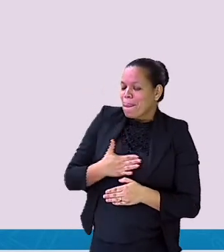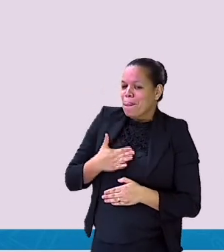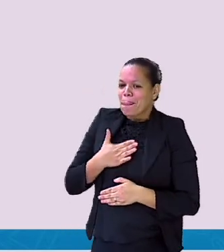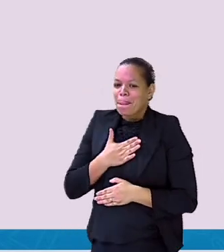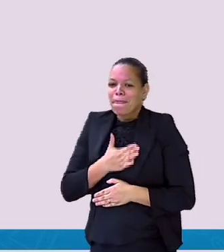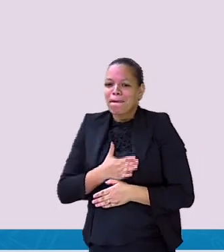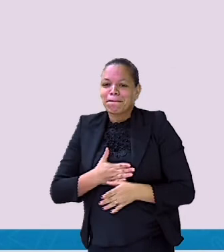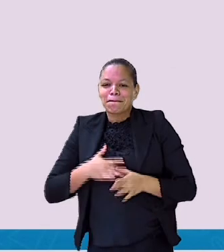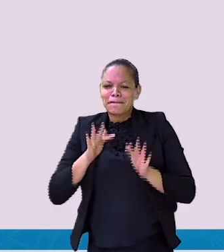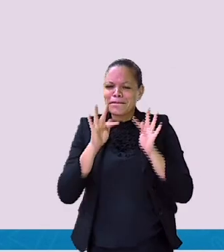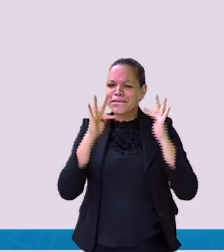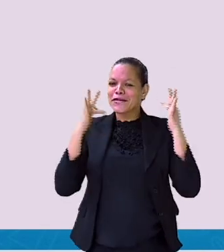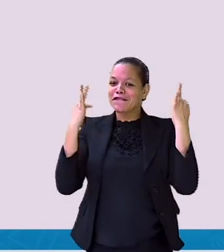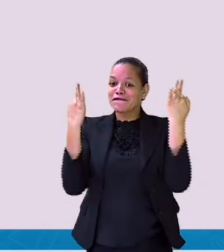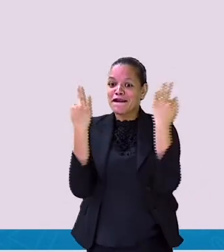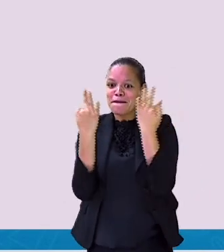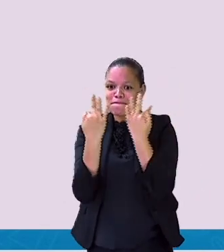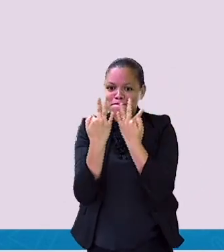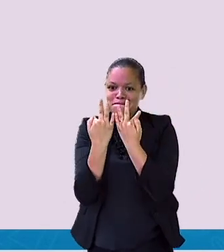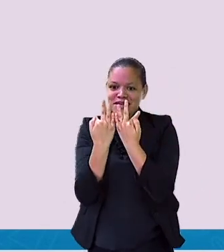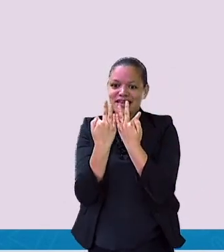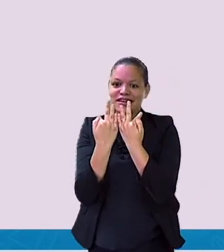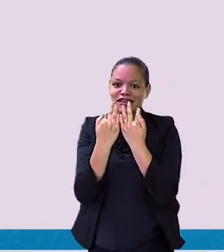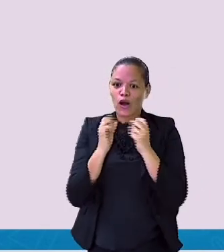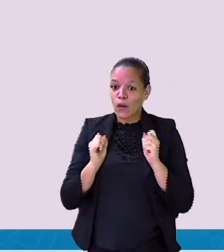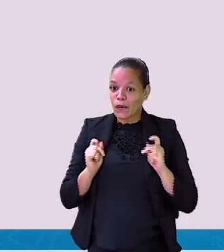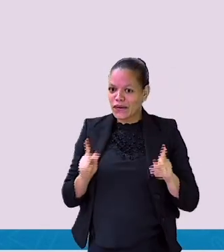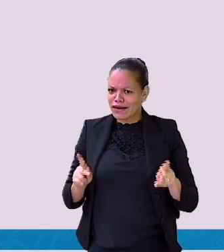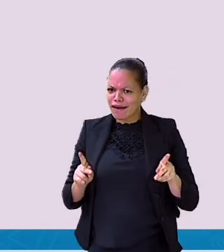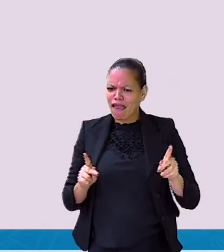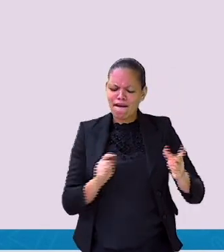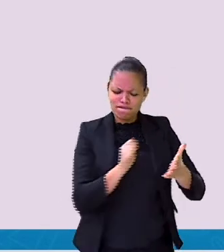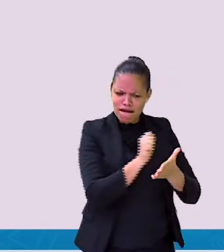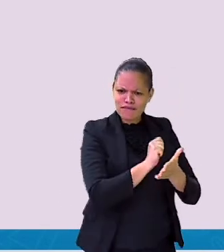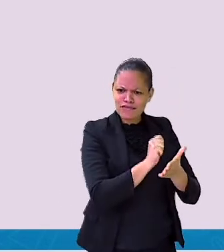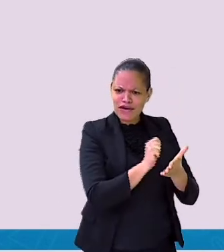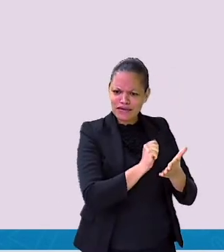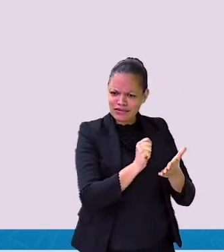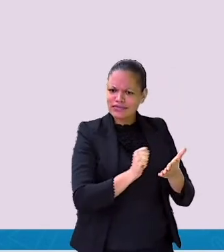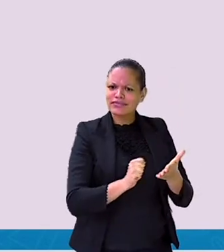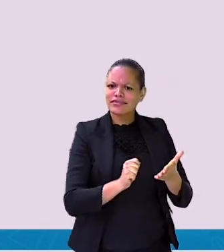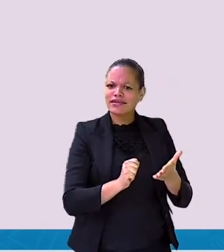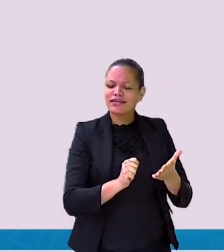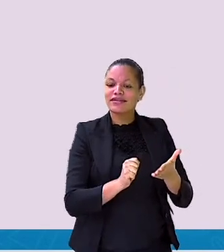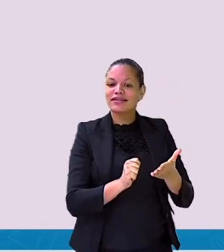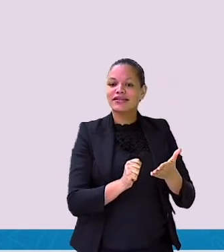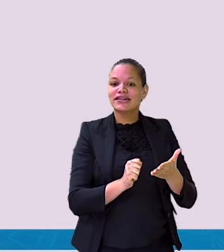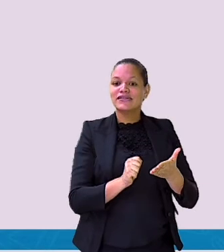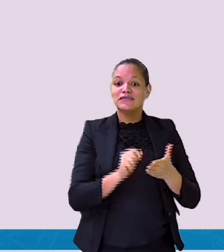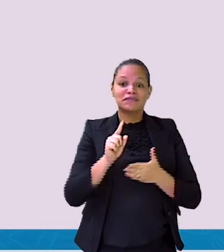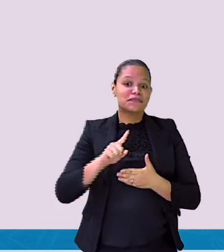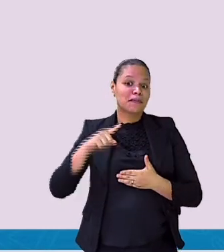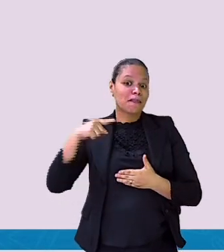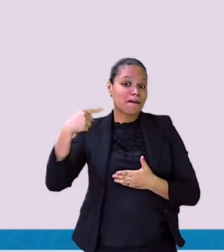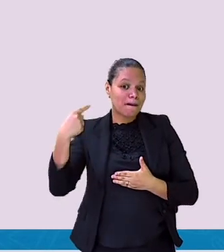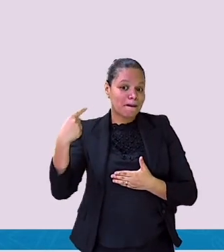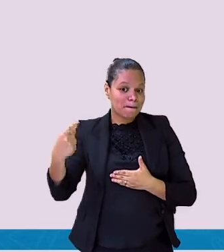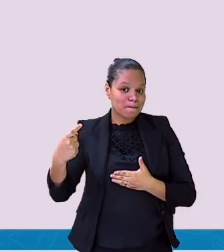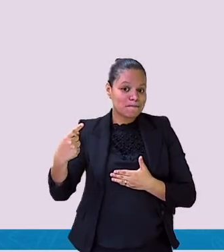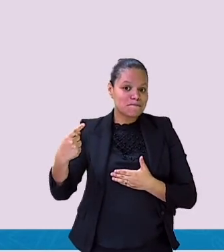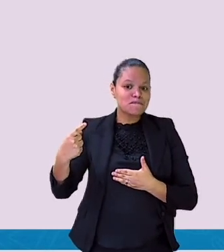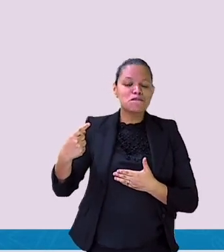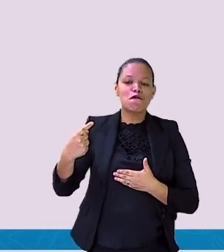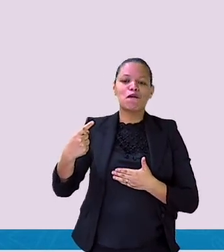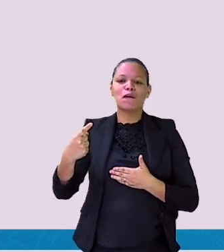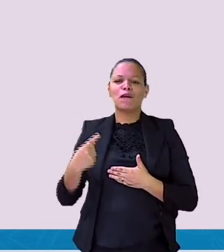todo mundo qual que é a sua comida favorita e vai anotando os dados. No seu caderno aí, com a coleta dos